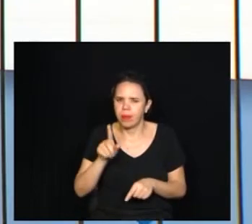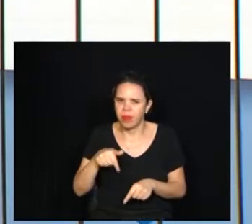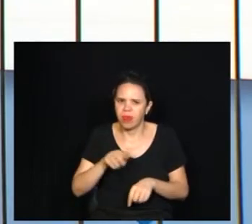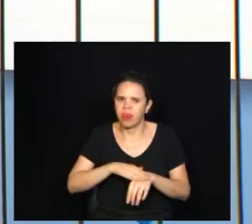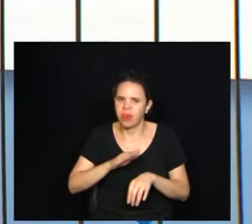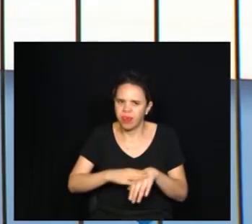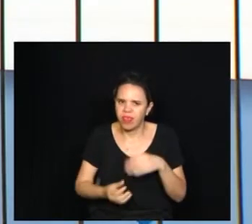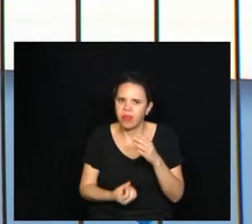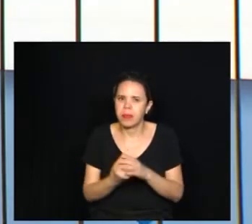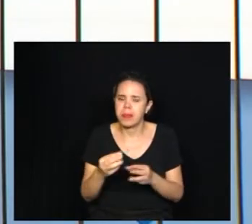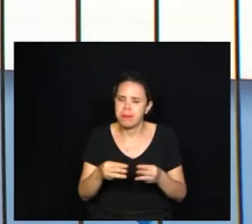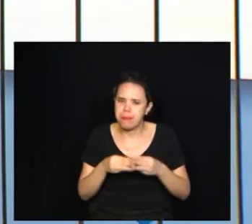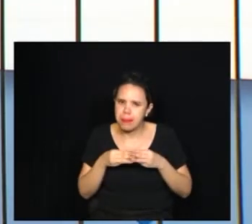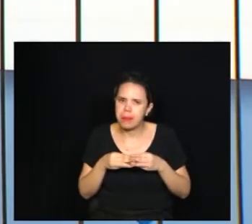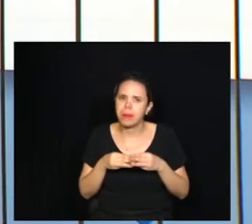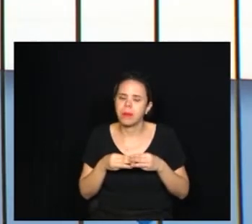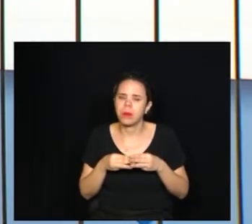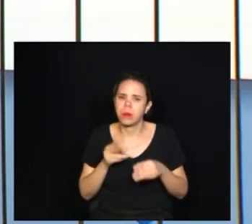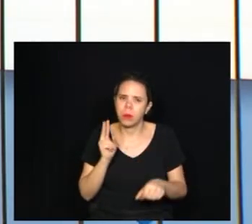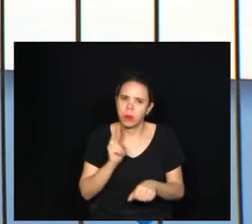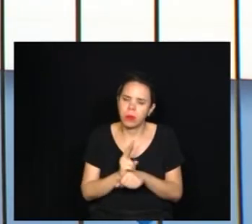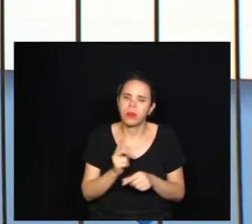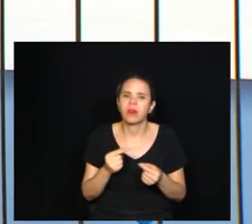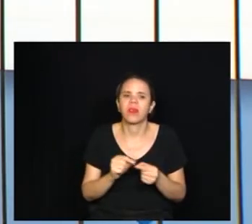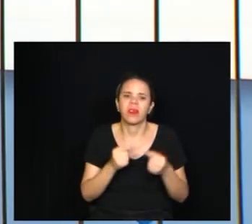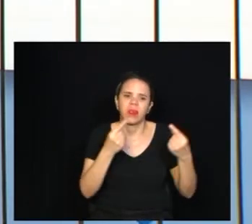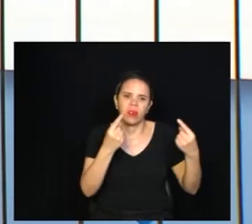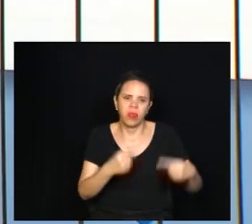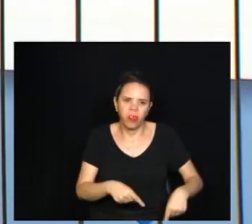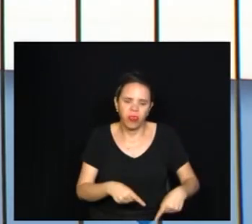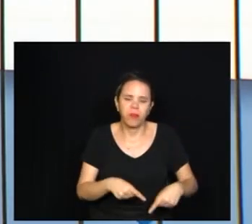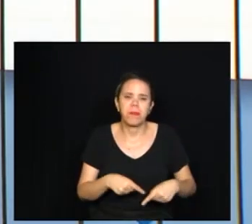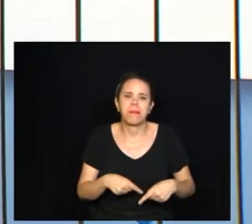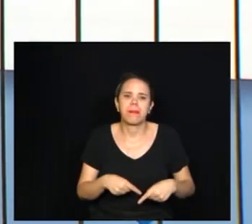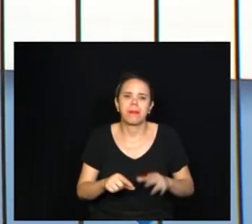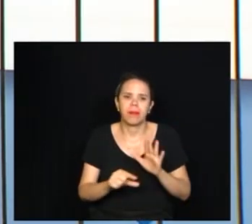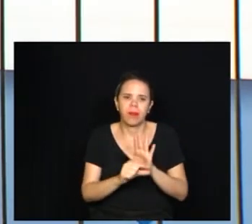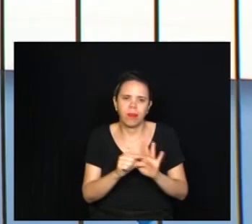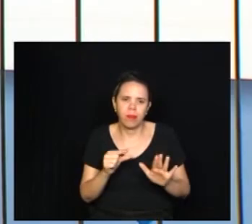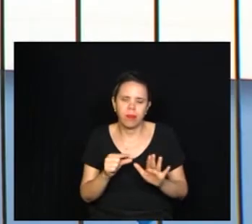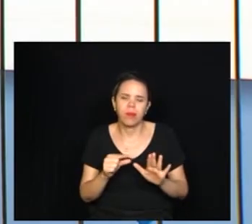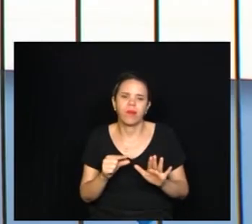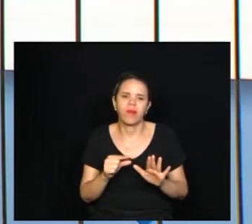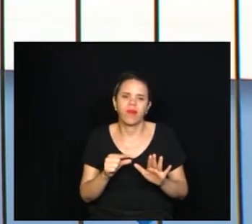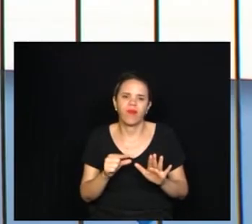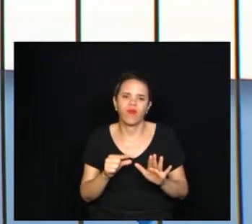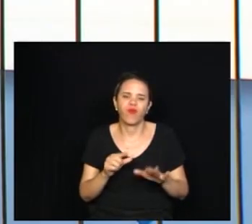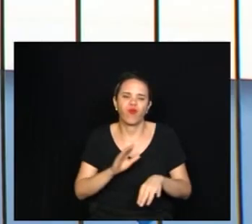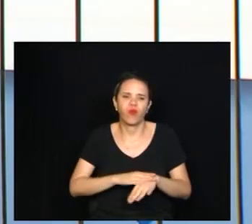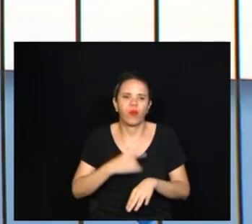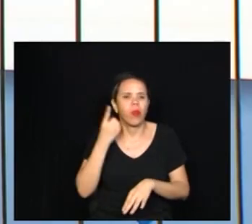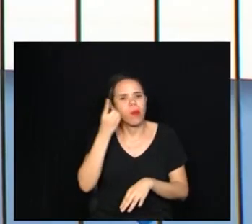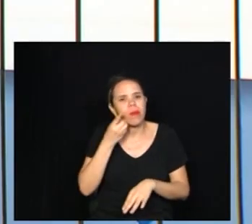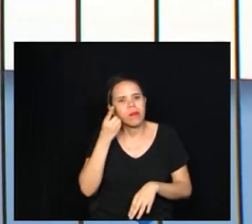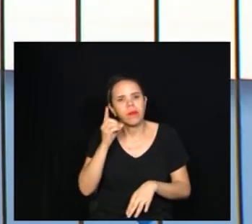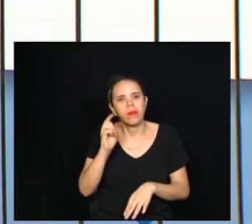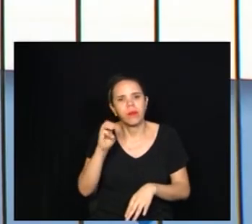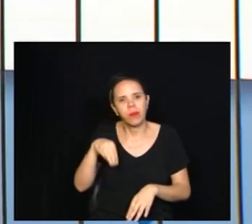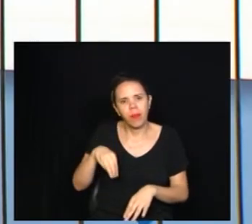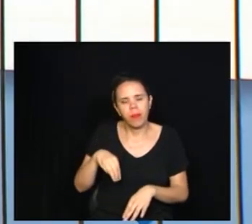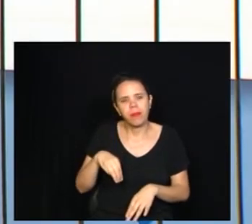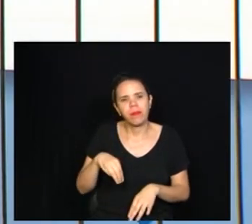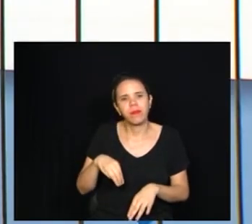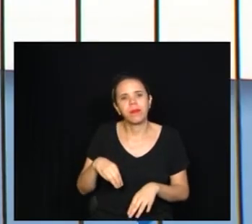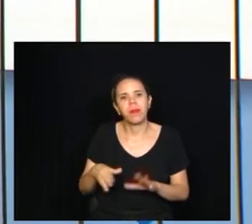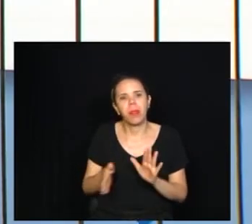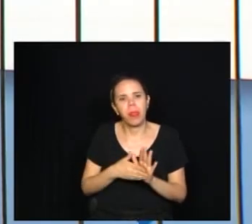autor de uma moção que protesta contra a emenda aditiva de autoria de um deputado do DEM que